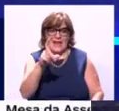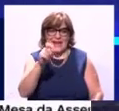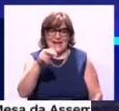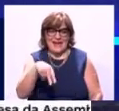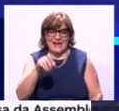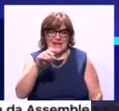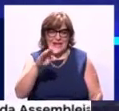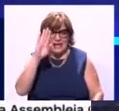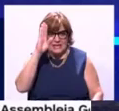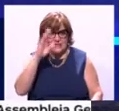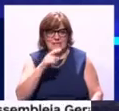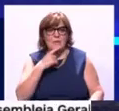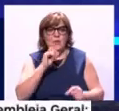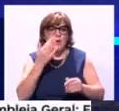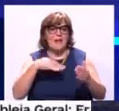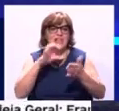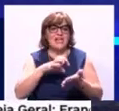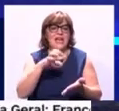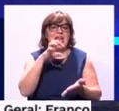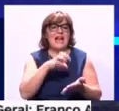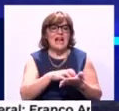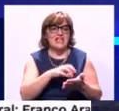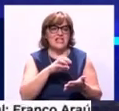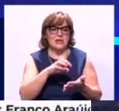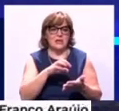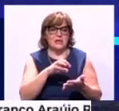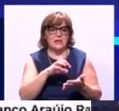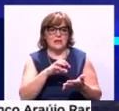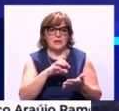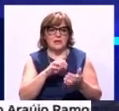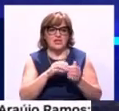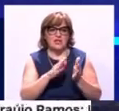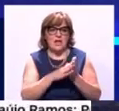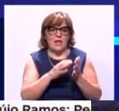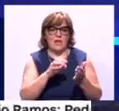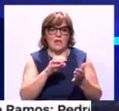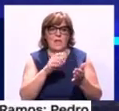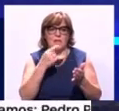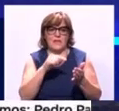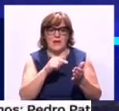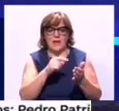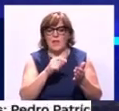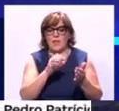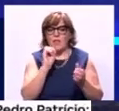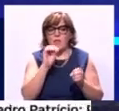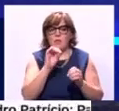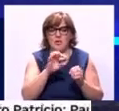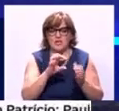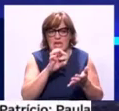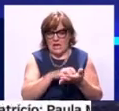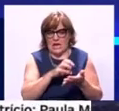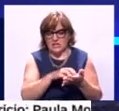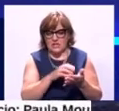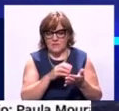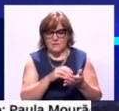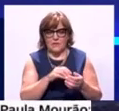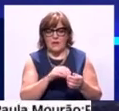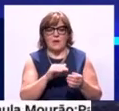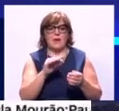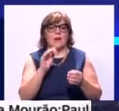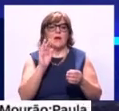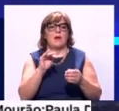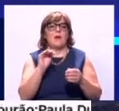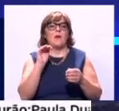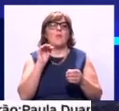sabe como é que se chamava antes. Sim. Caixa Geral de Depósitos. Tem naming. O nosso museu, Banco de